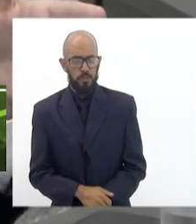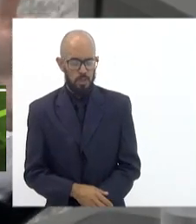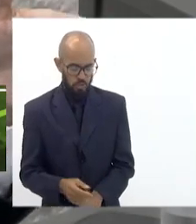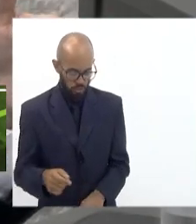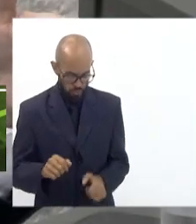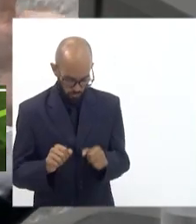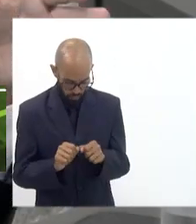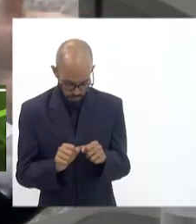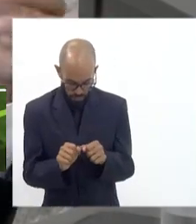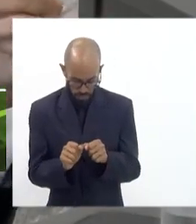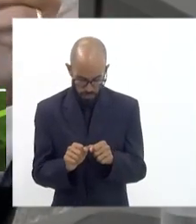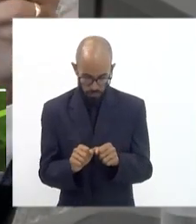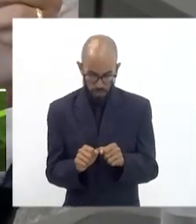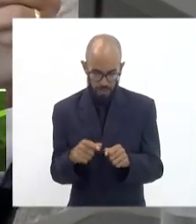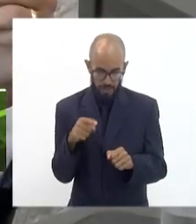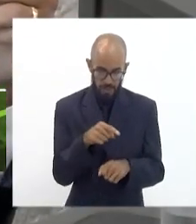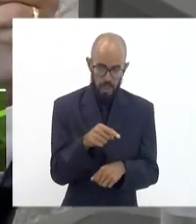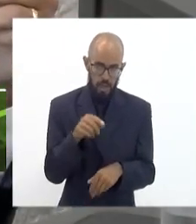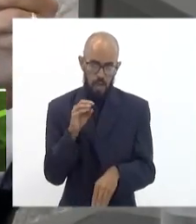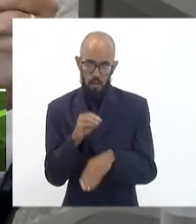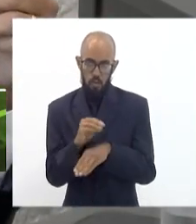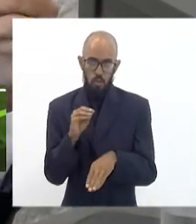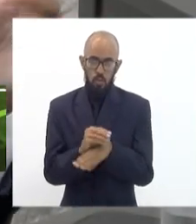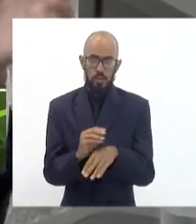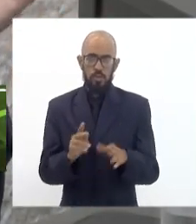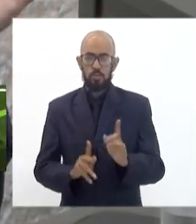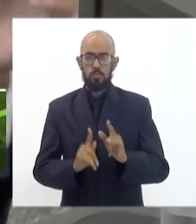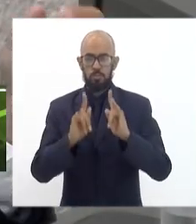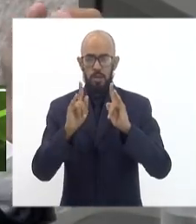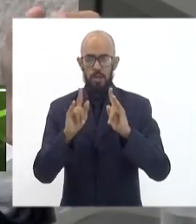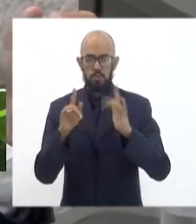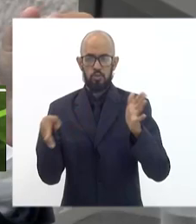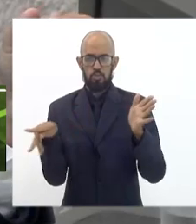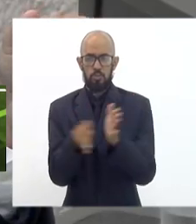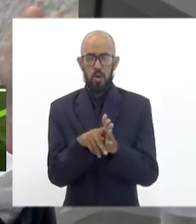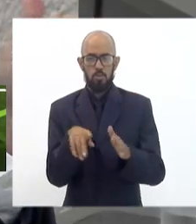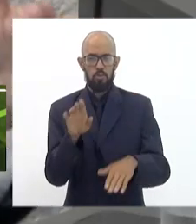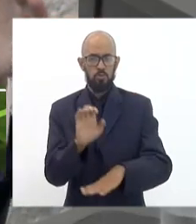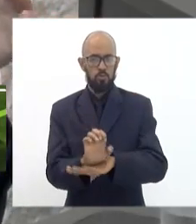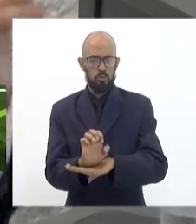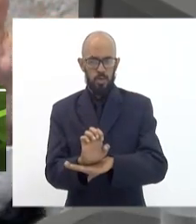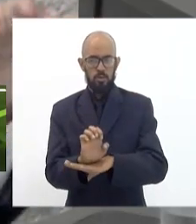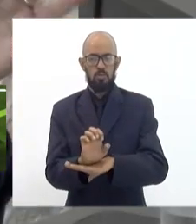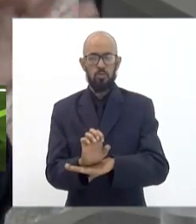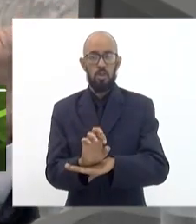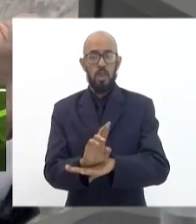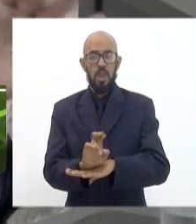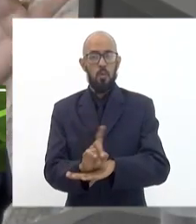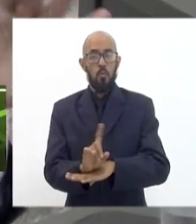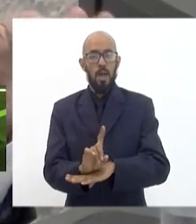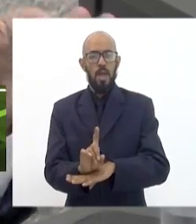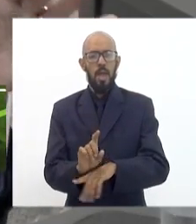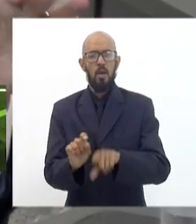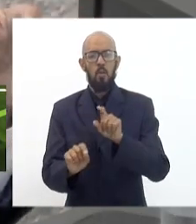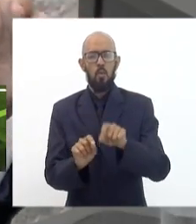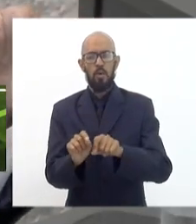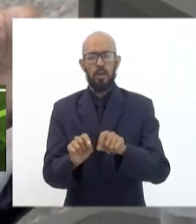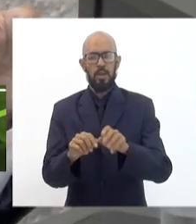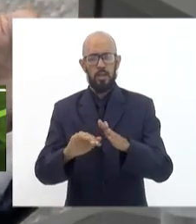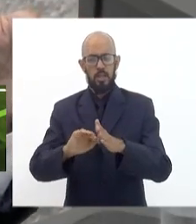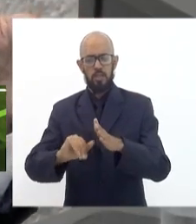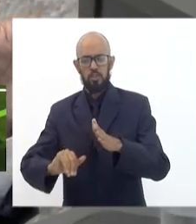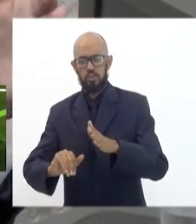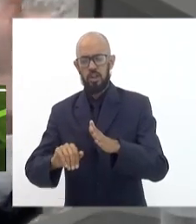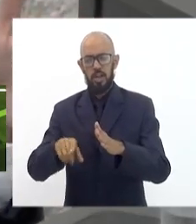direcionando ela para cuidar de própolis estaduais volto a dizer aqui não é que isenta nem retira